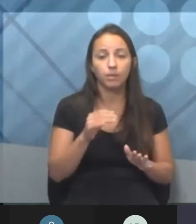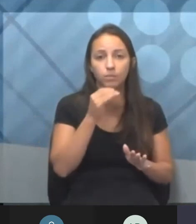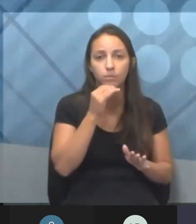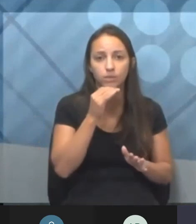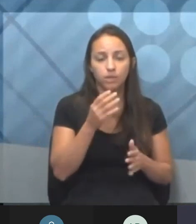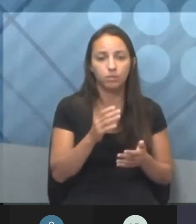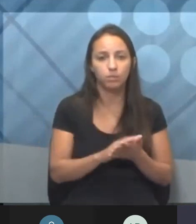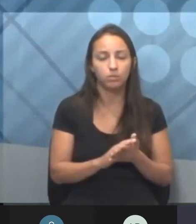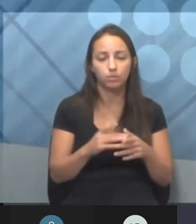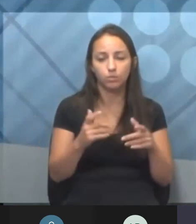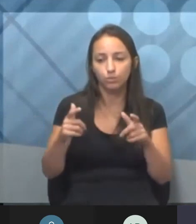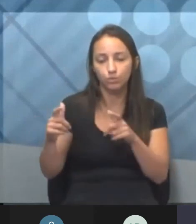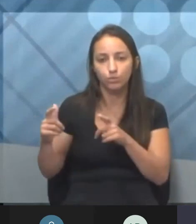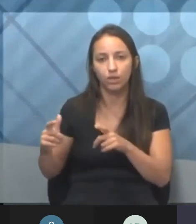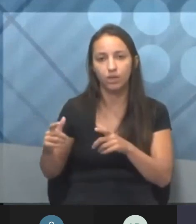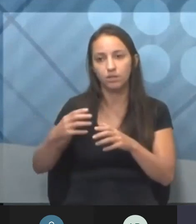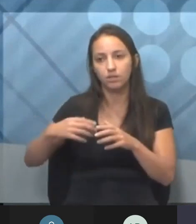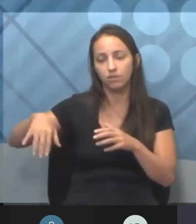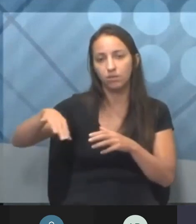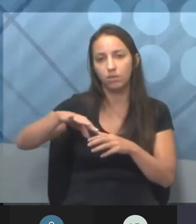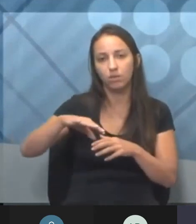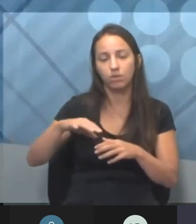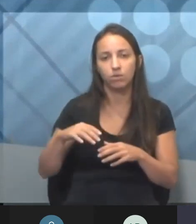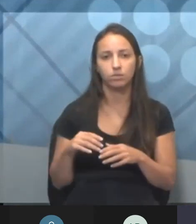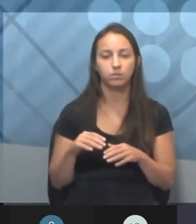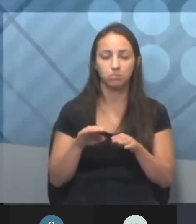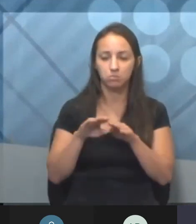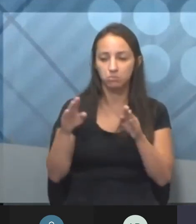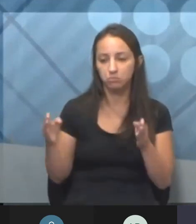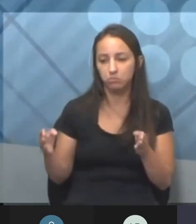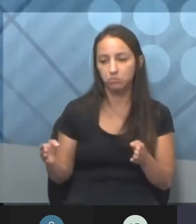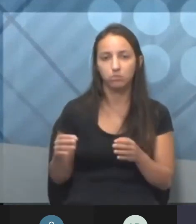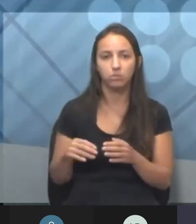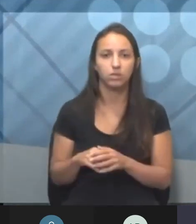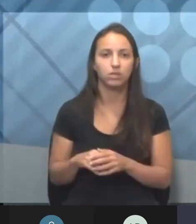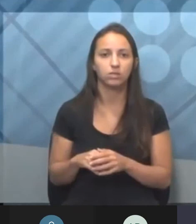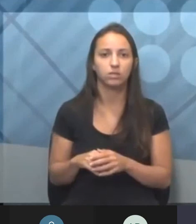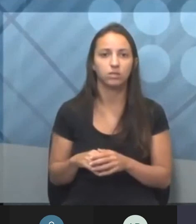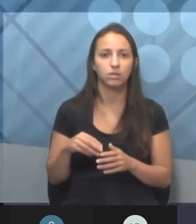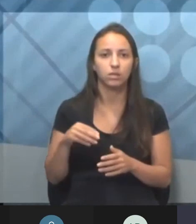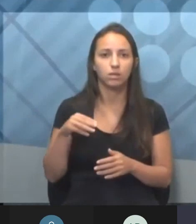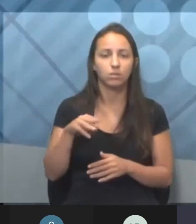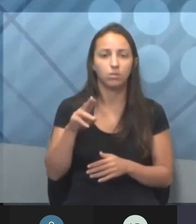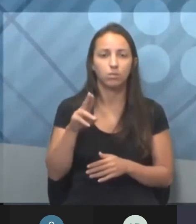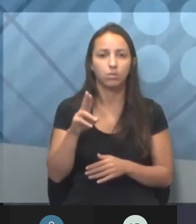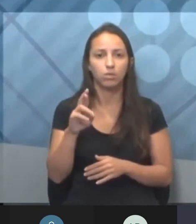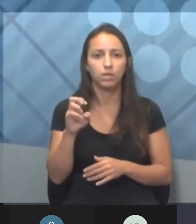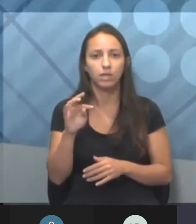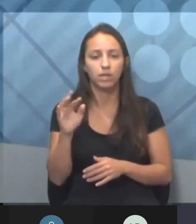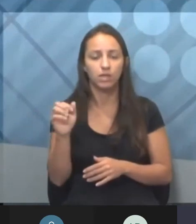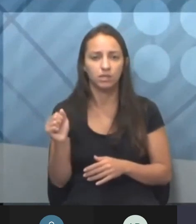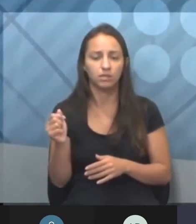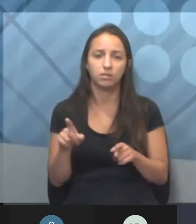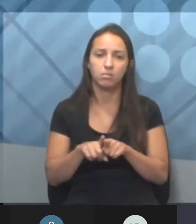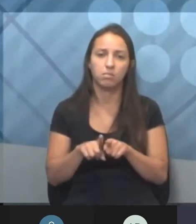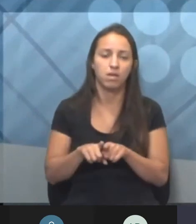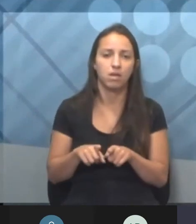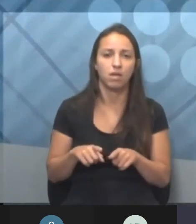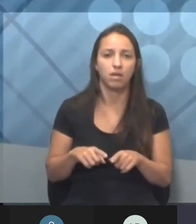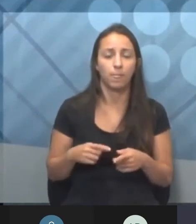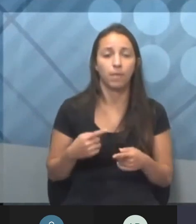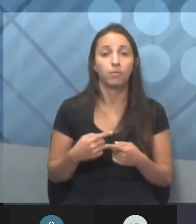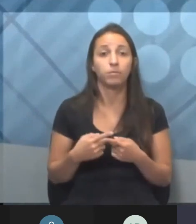nos ambientes que você está pensando ao redor, muretinhas ao redor do pátio, algumas um pouco mais altas, outras um pouco mais